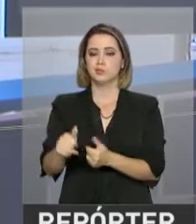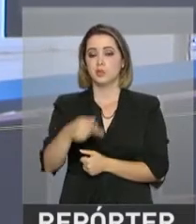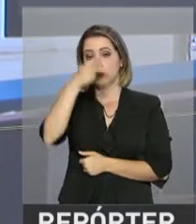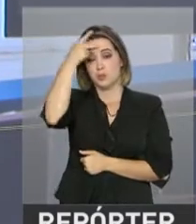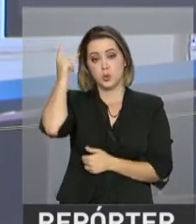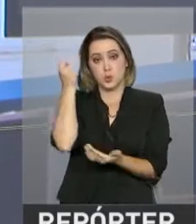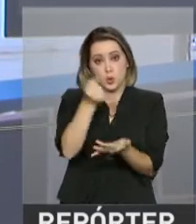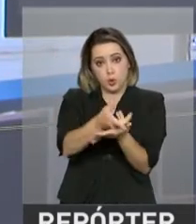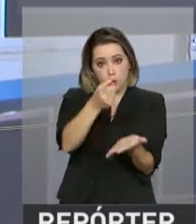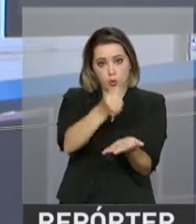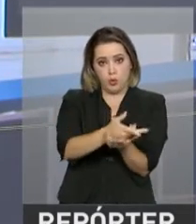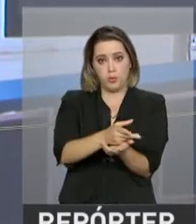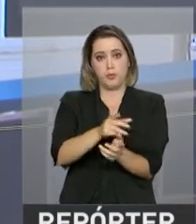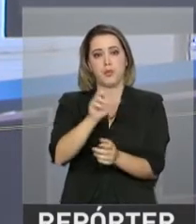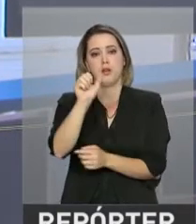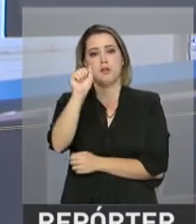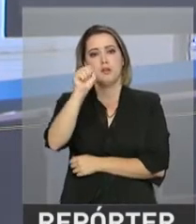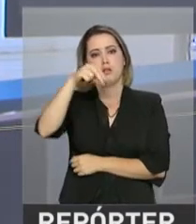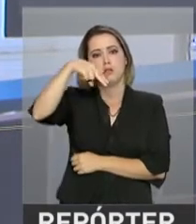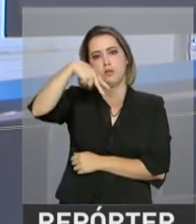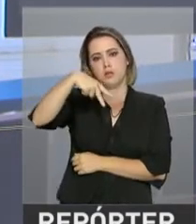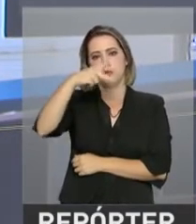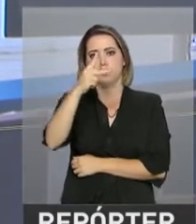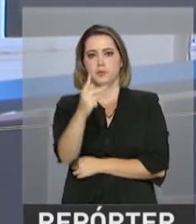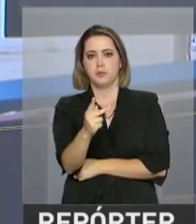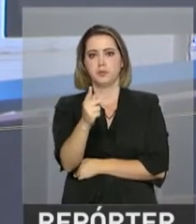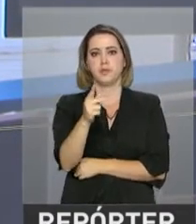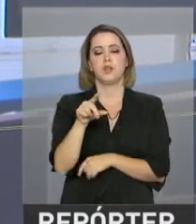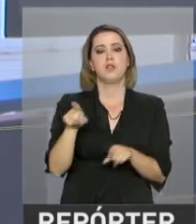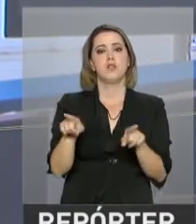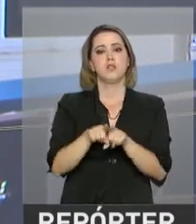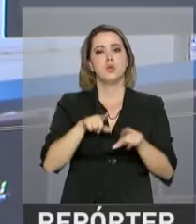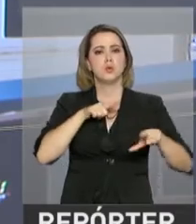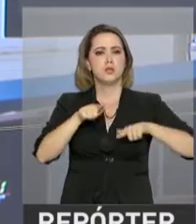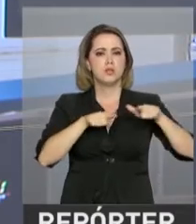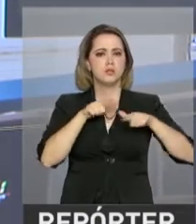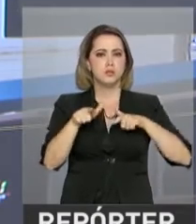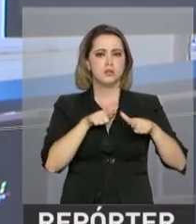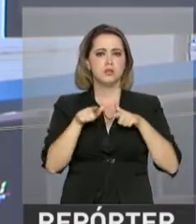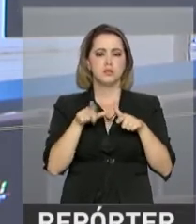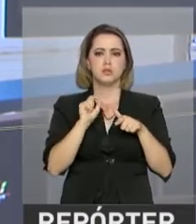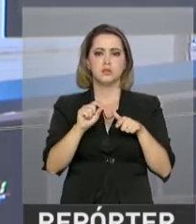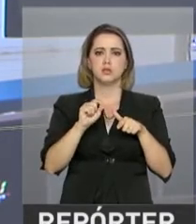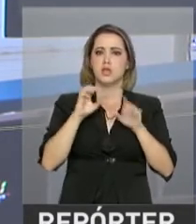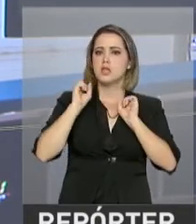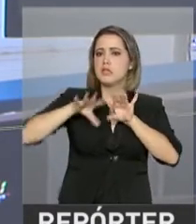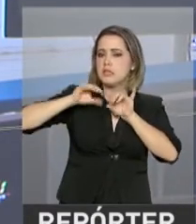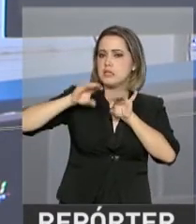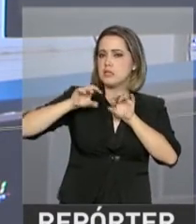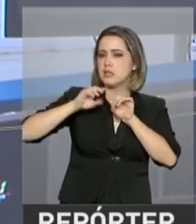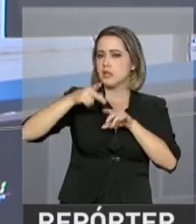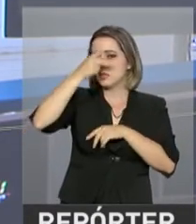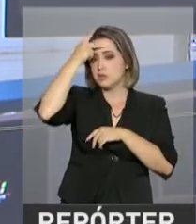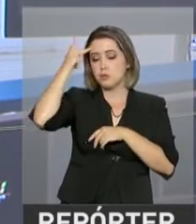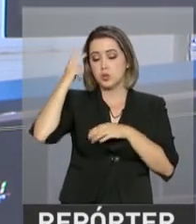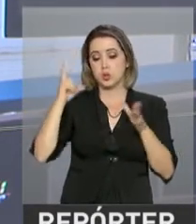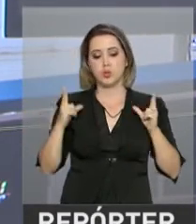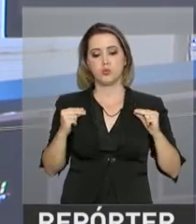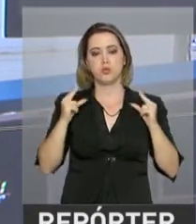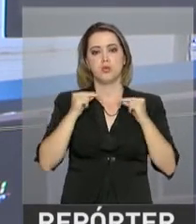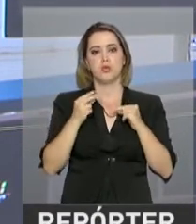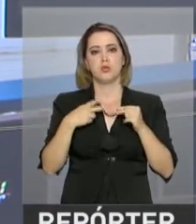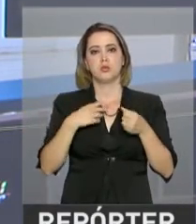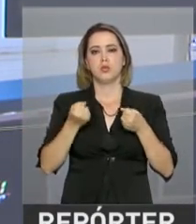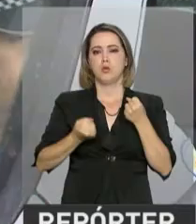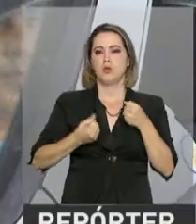consumidor a agência nacional do petróleo a nt fez uma ação para orientar motoristas nos postos de